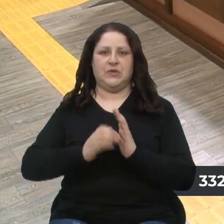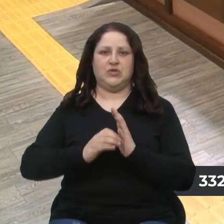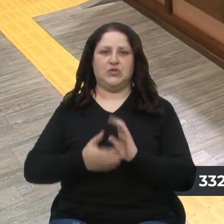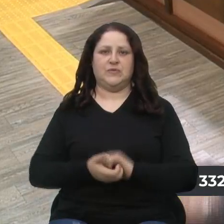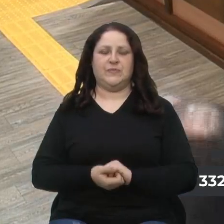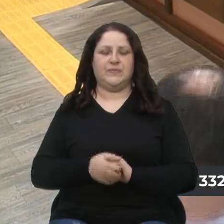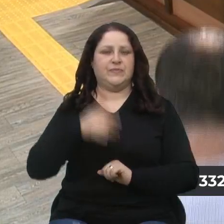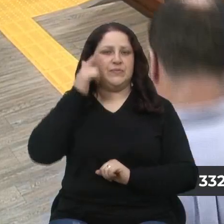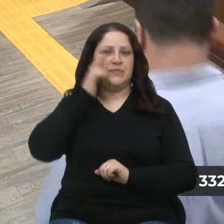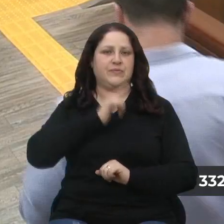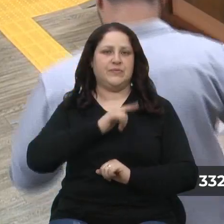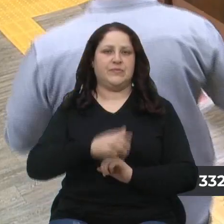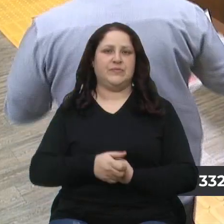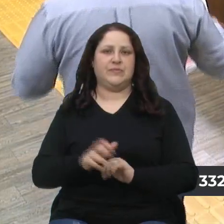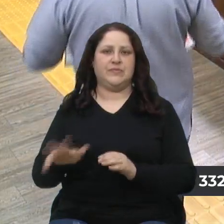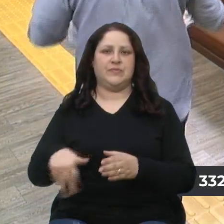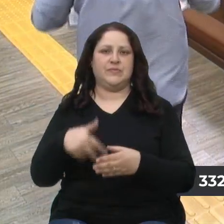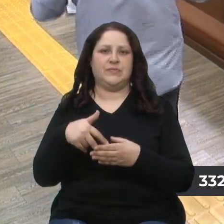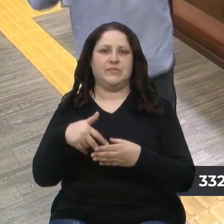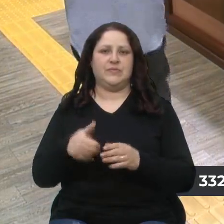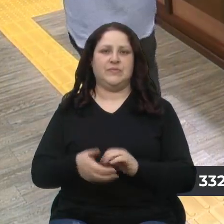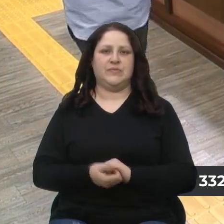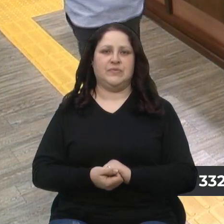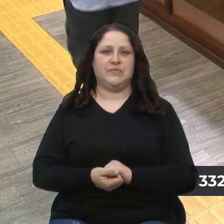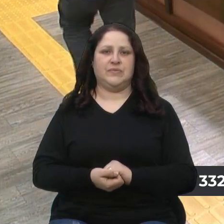Lucas Carinhato, na tribuna.